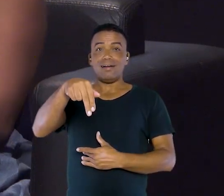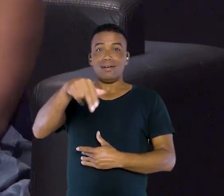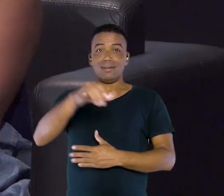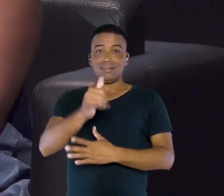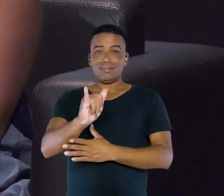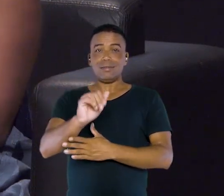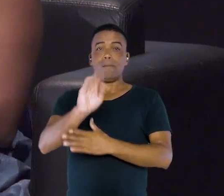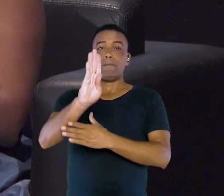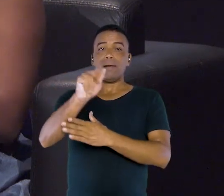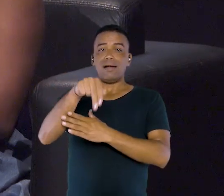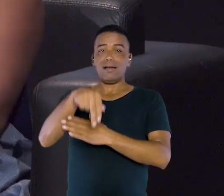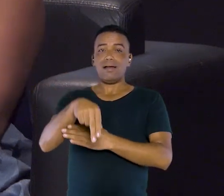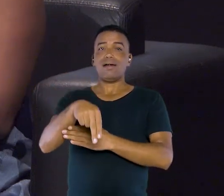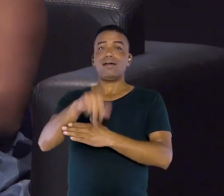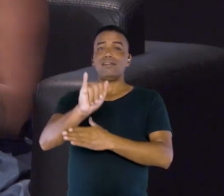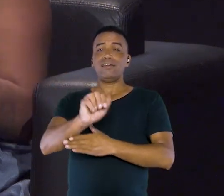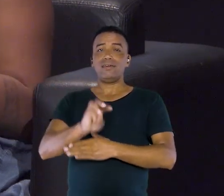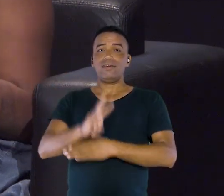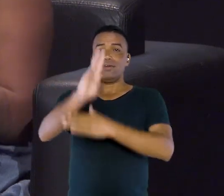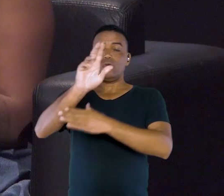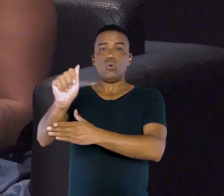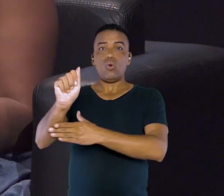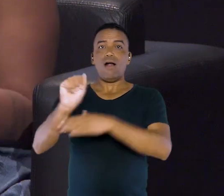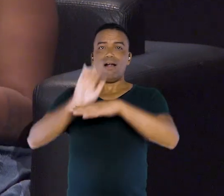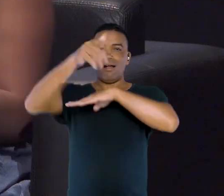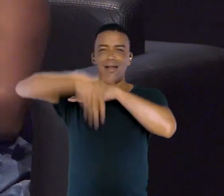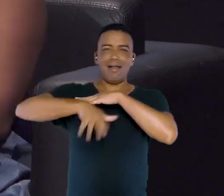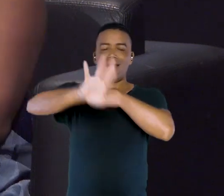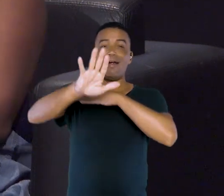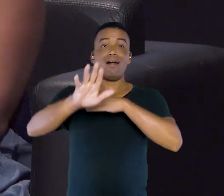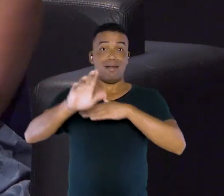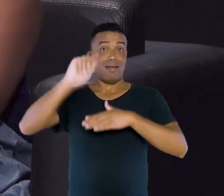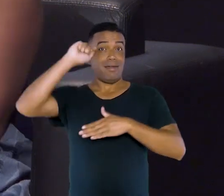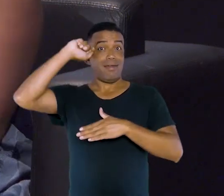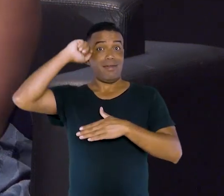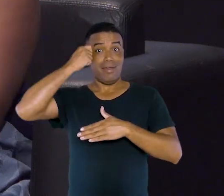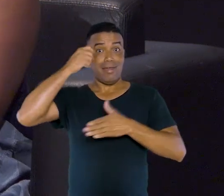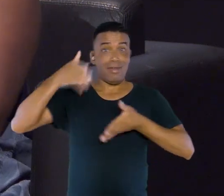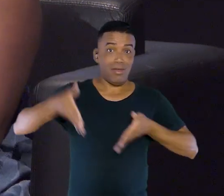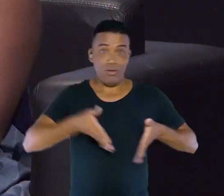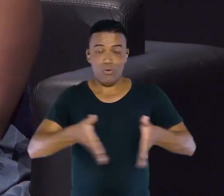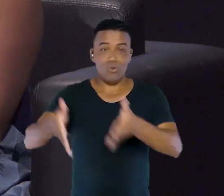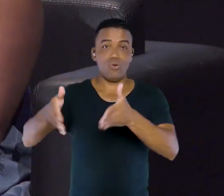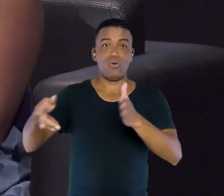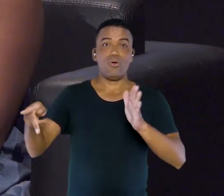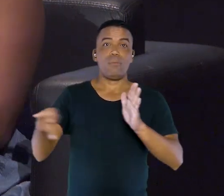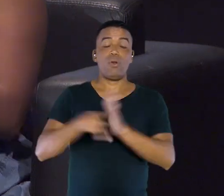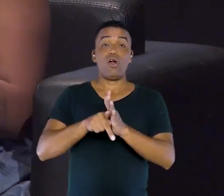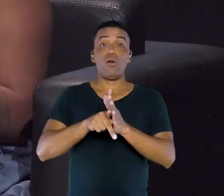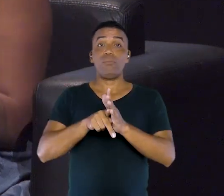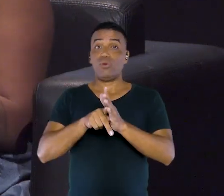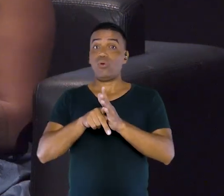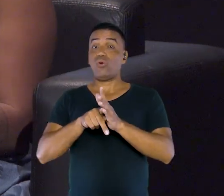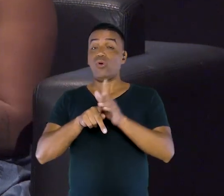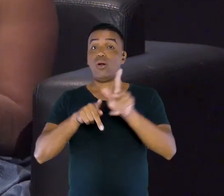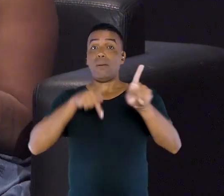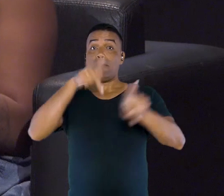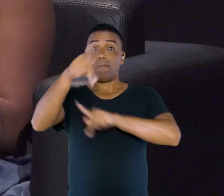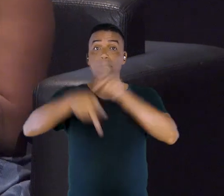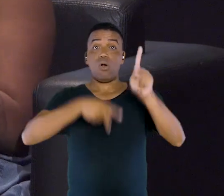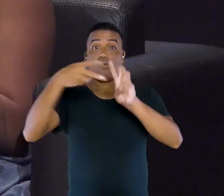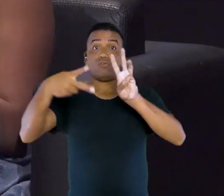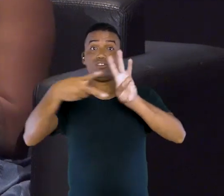São Gabriel da Cachoeira, da terra indígena Alto Rio Negro, onde moram 23 povos